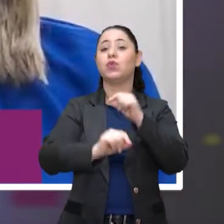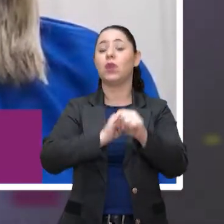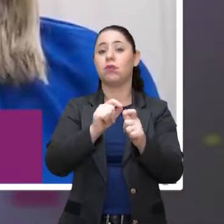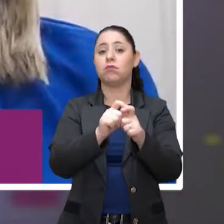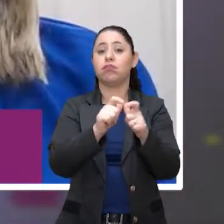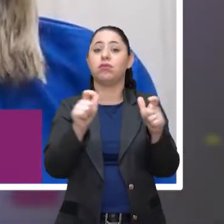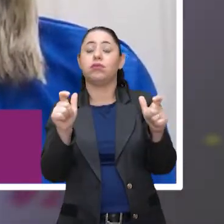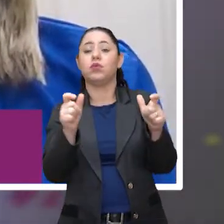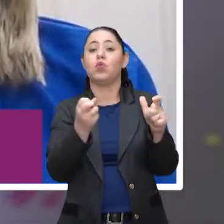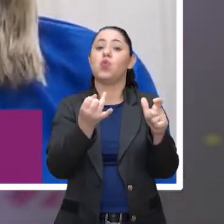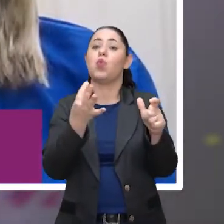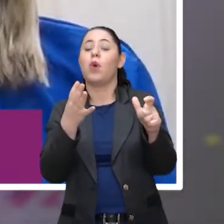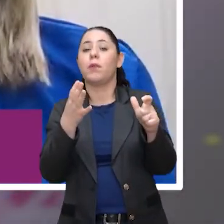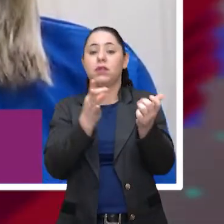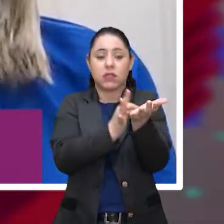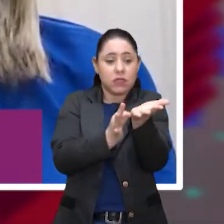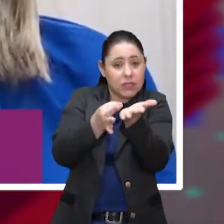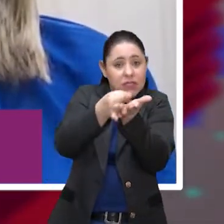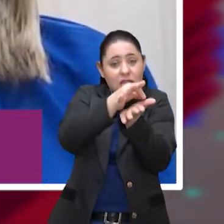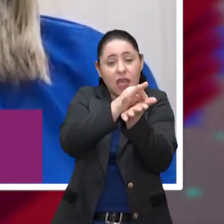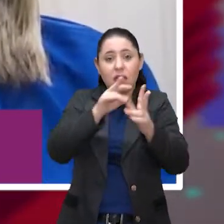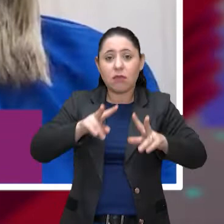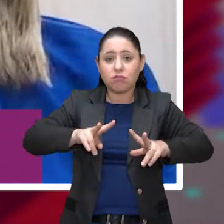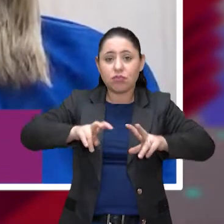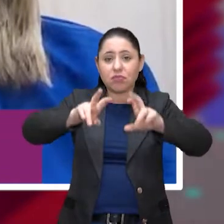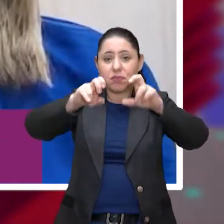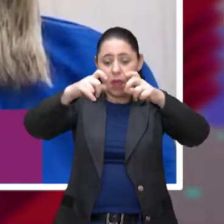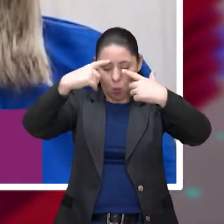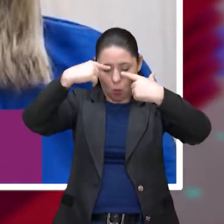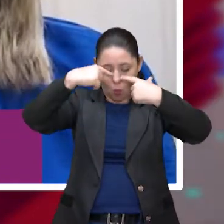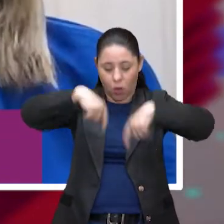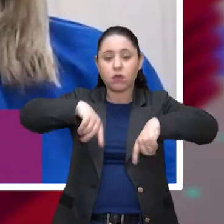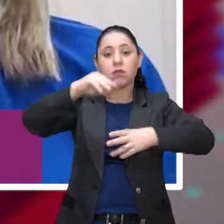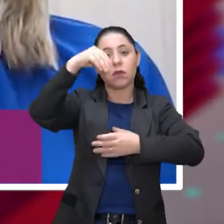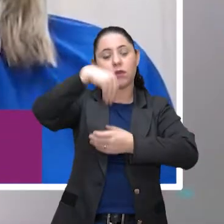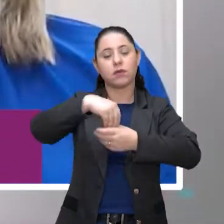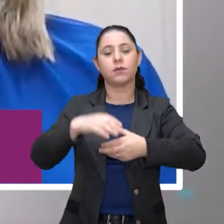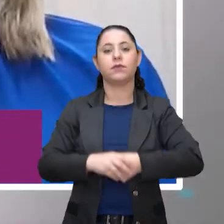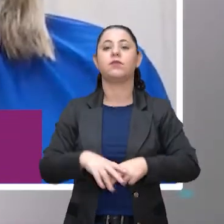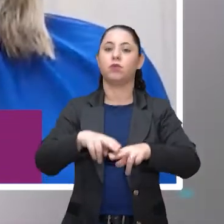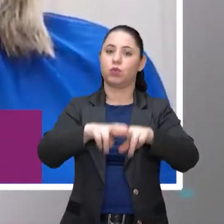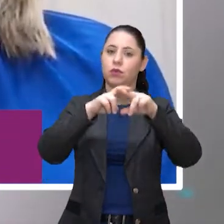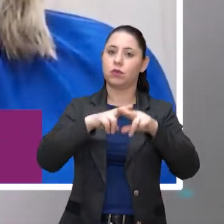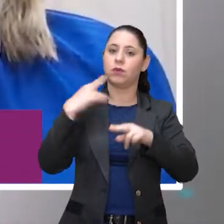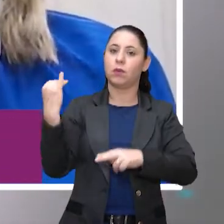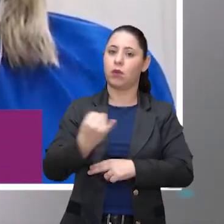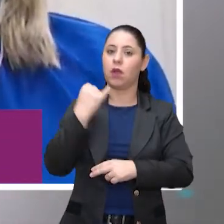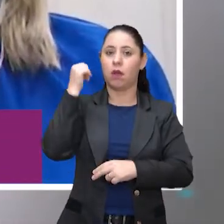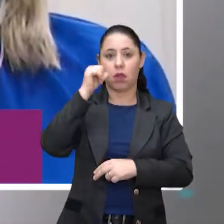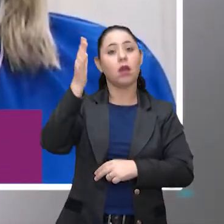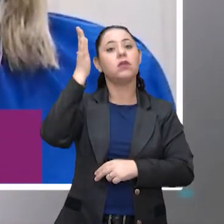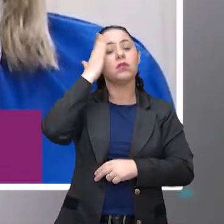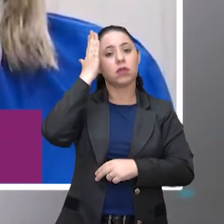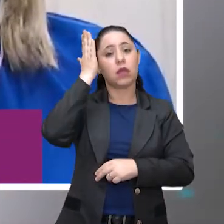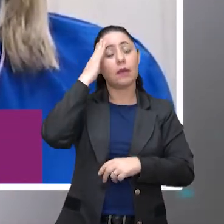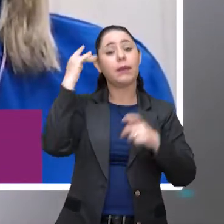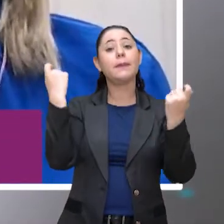esse número de células que tem cancerígenas dentro do organismo. Então, por isso que é importante que a mulher saiba que